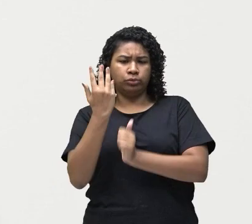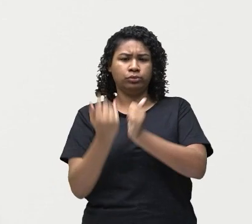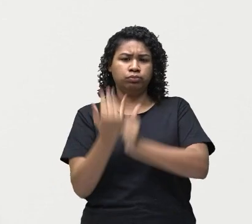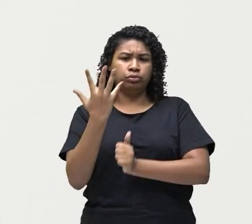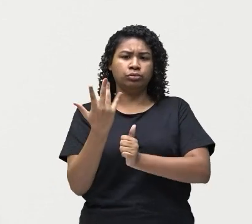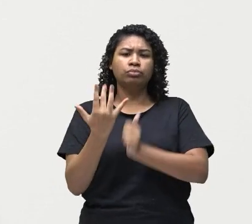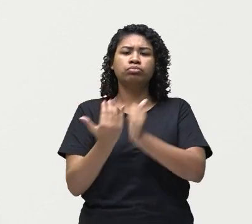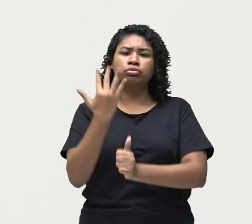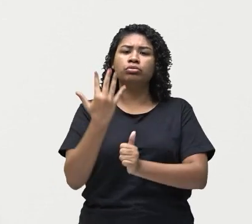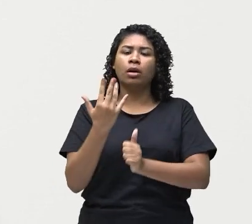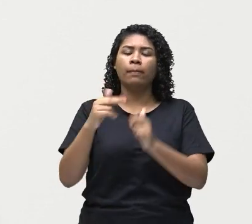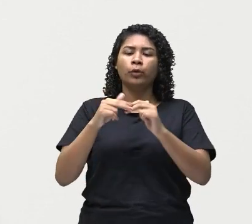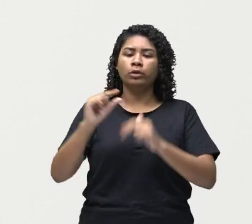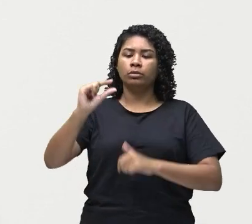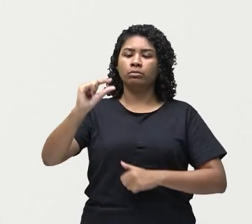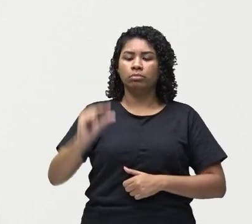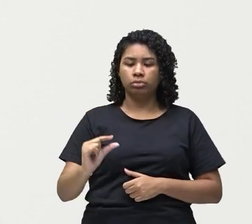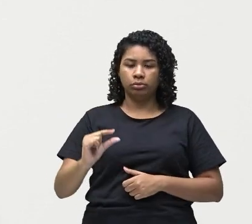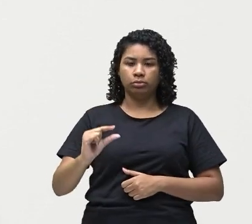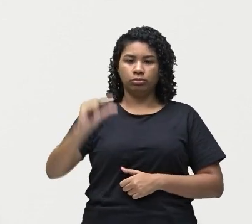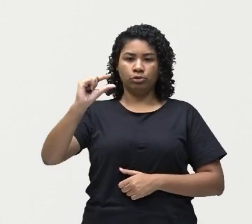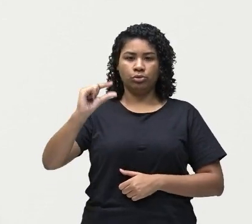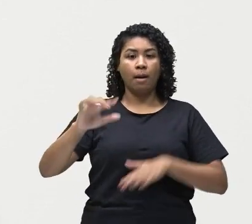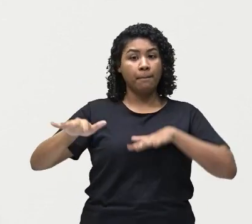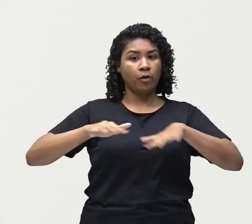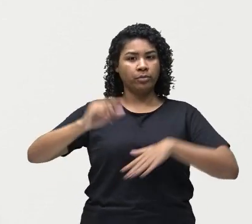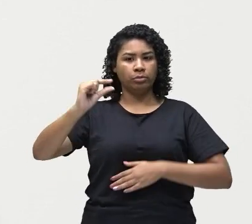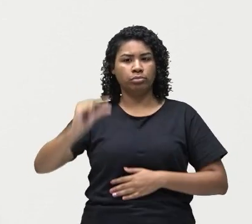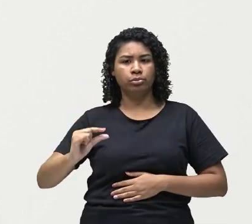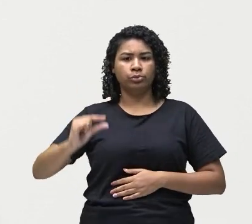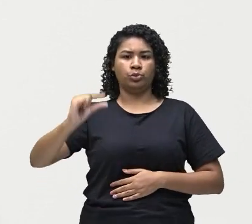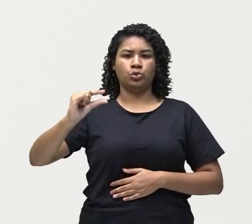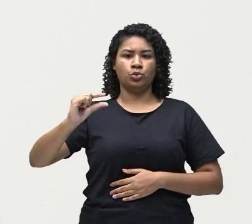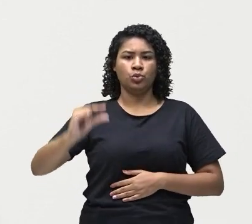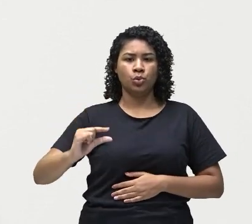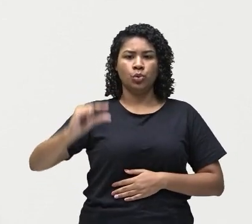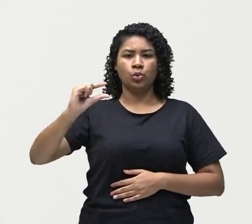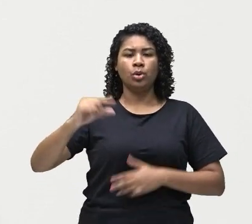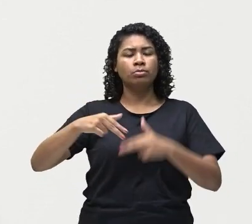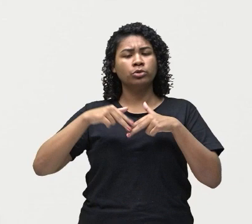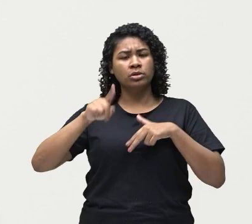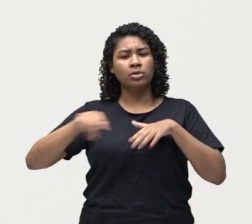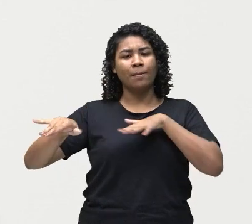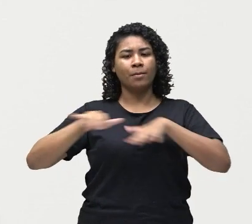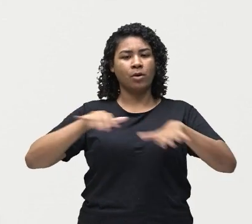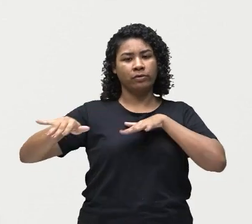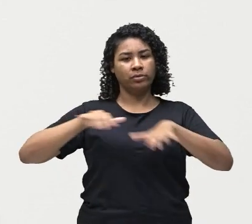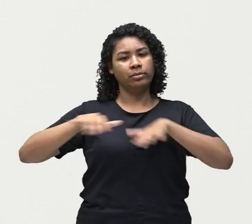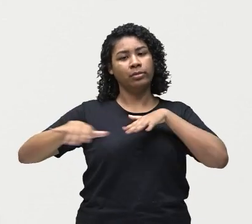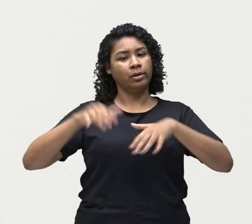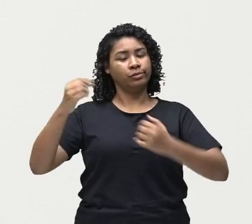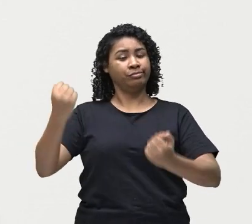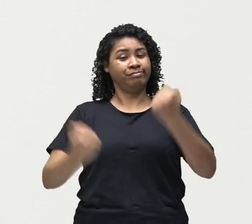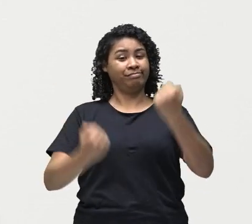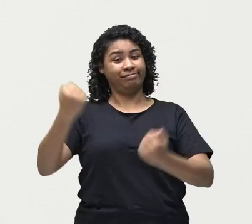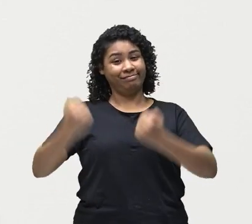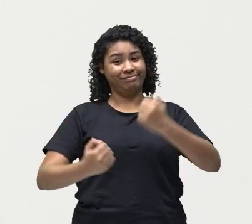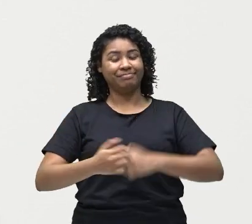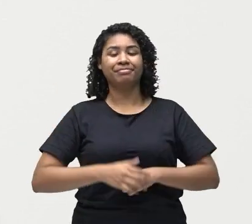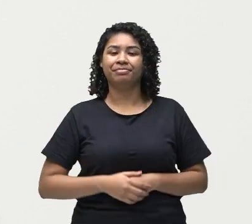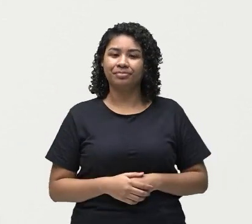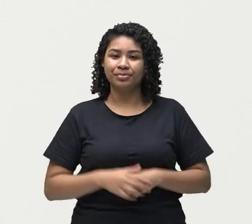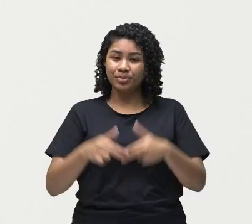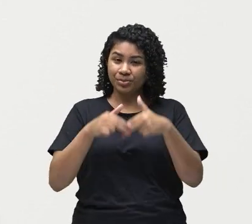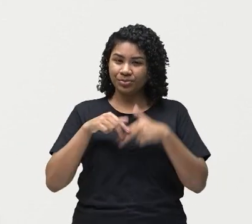vai expandir tá então esse movimento aqui do pistão é que gera um movimento mecânico esse movimento